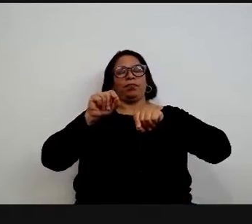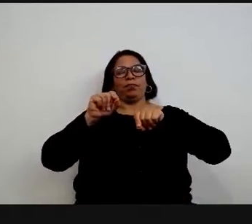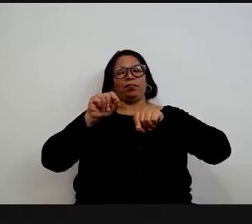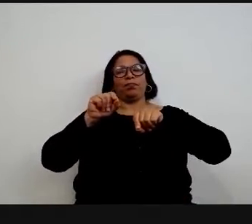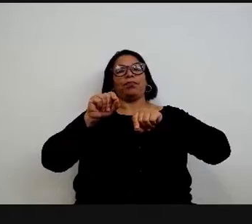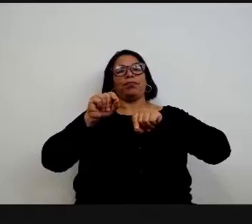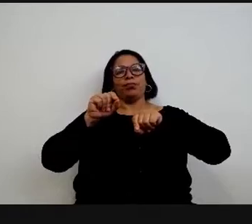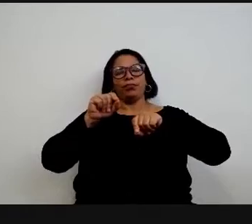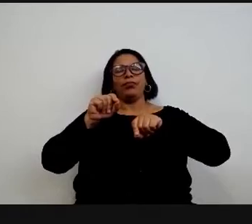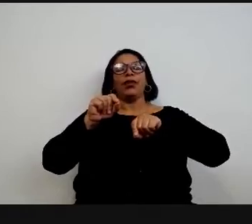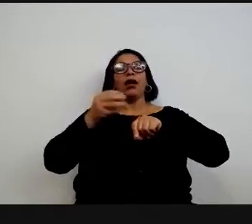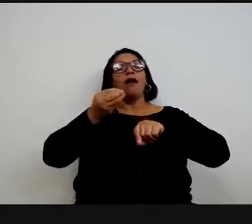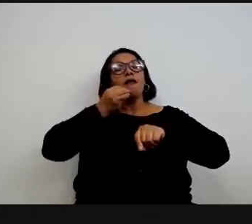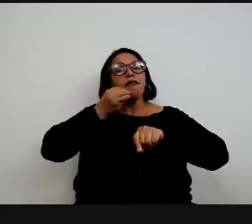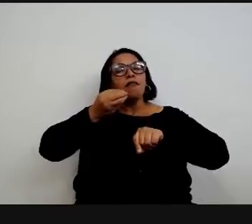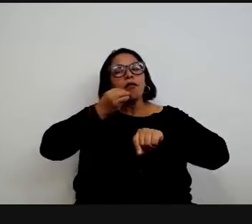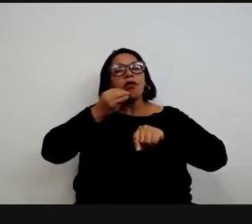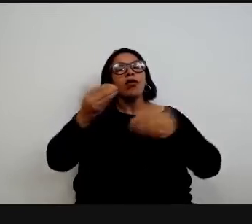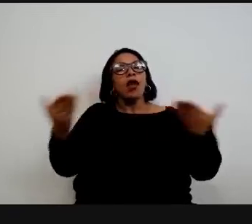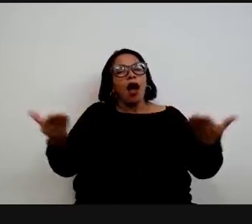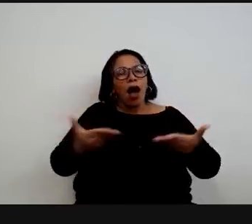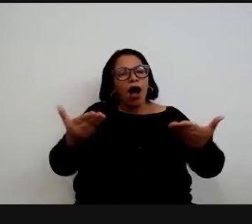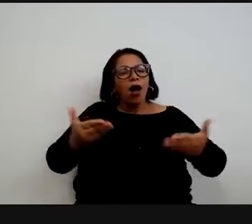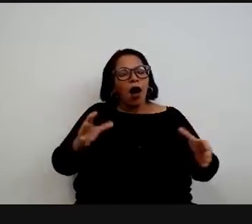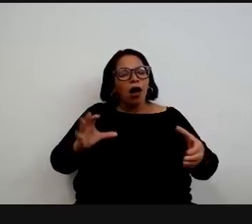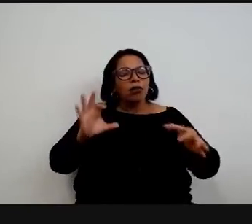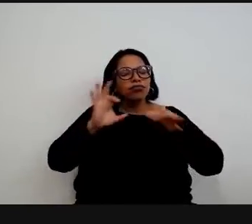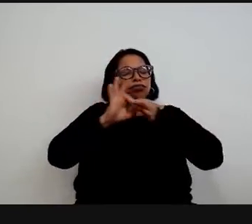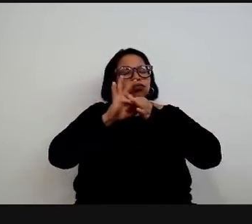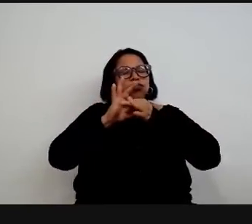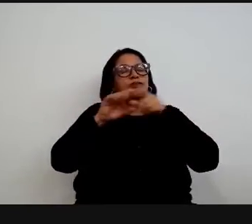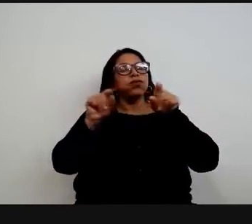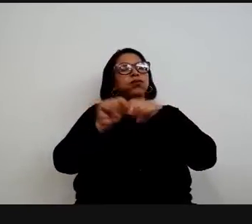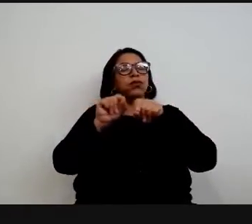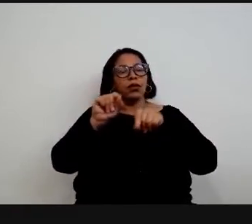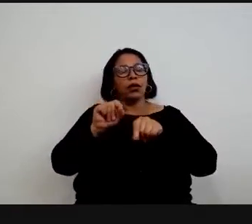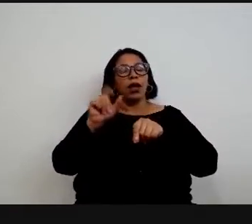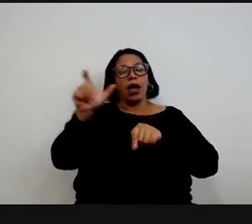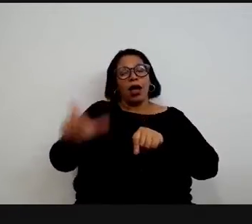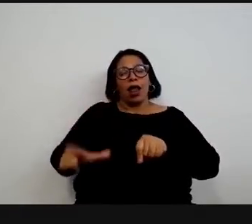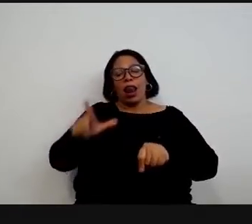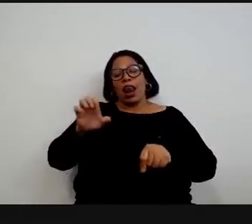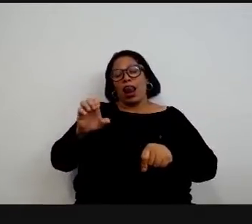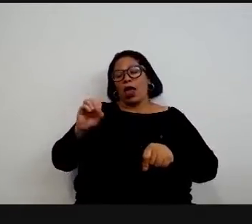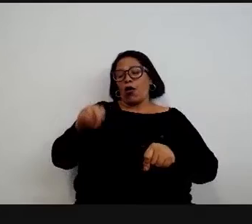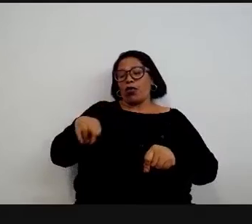essa oportunidade agora de a gente estar junto. O Leonardo falou agora que tem uma